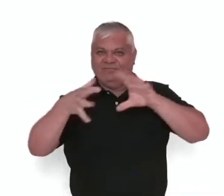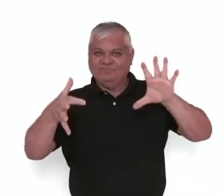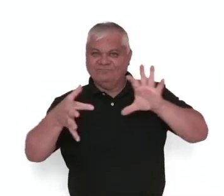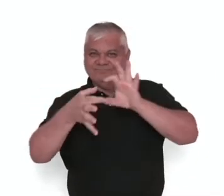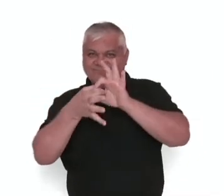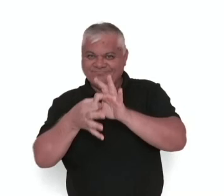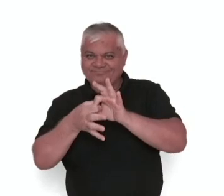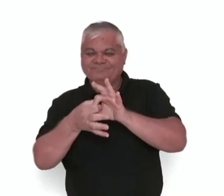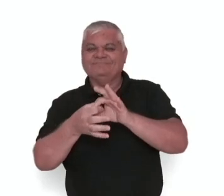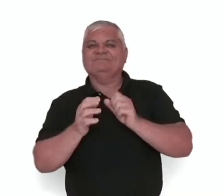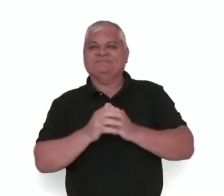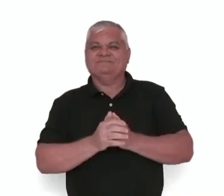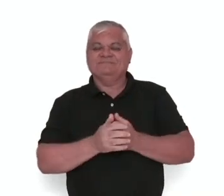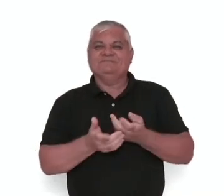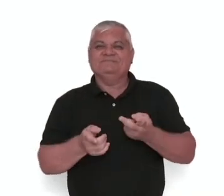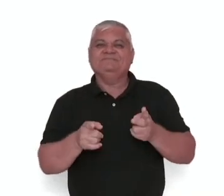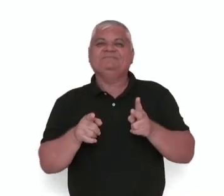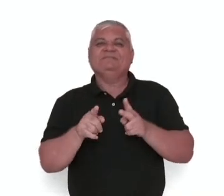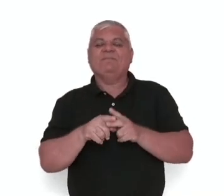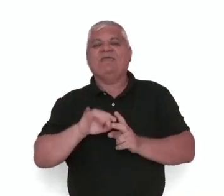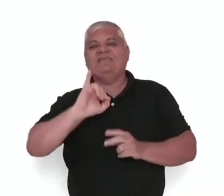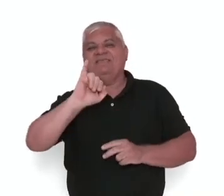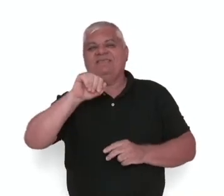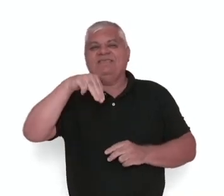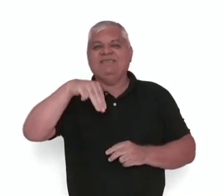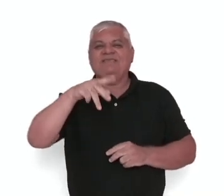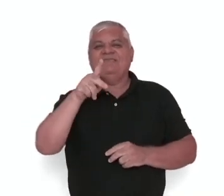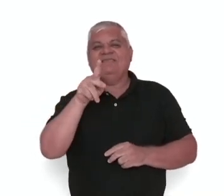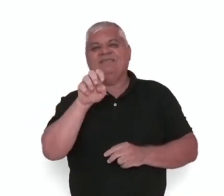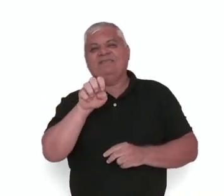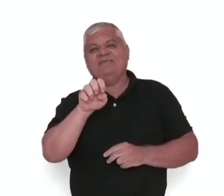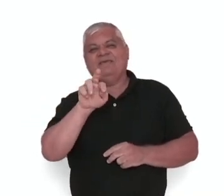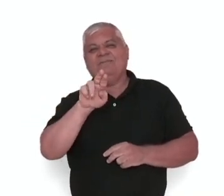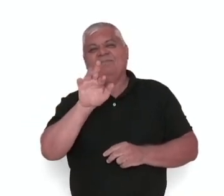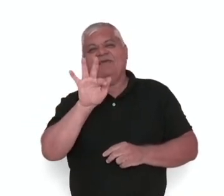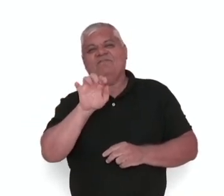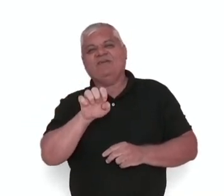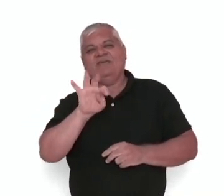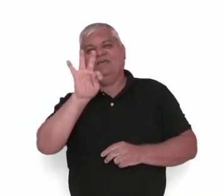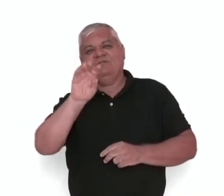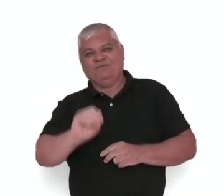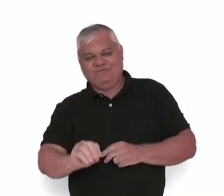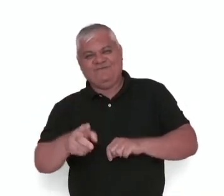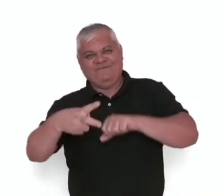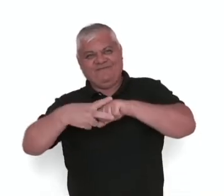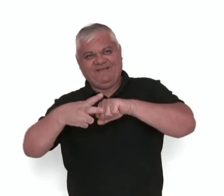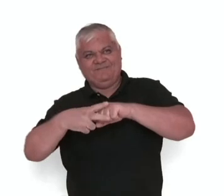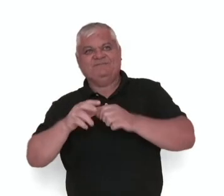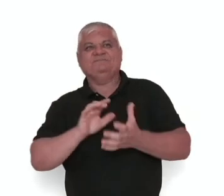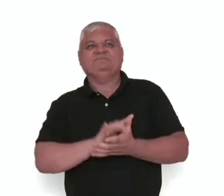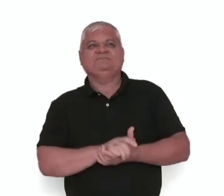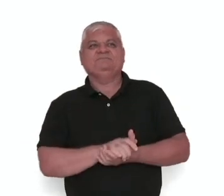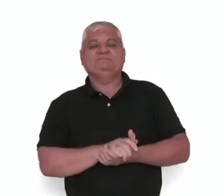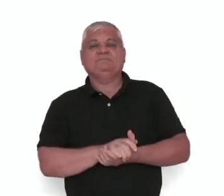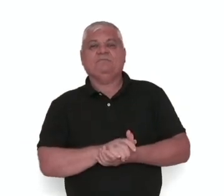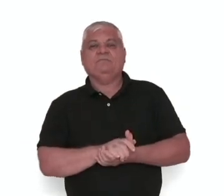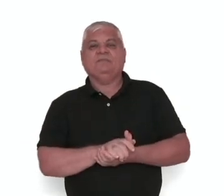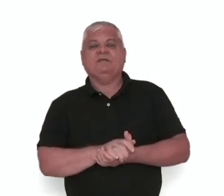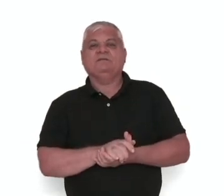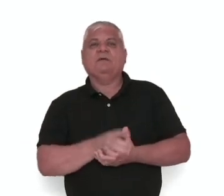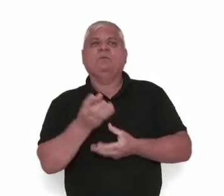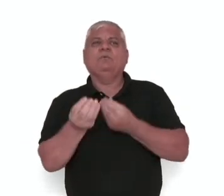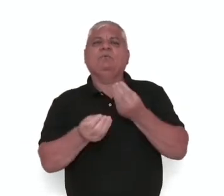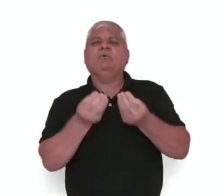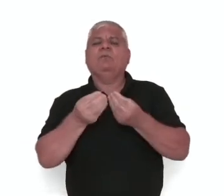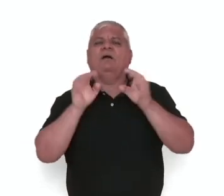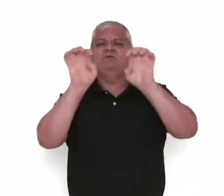no pretérito imperfeito, né, ou no pretérito perfeito. Nesse caso aqui é o imperfeito que predominou. Então vamos analisar aqui